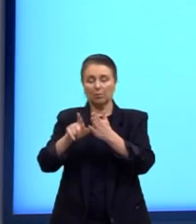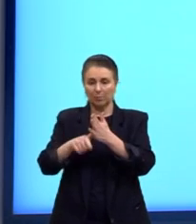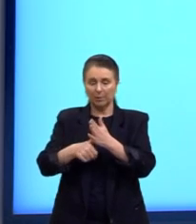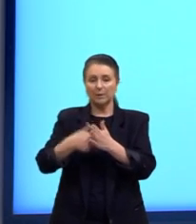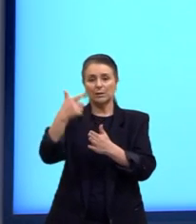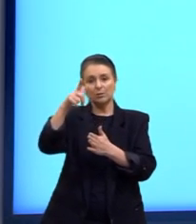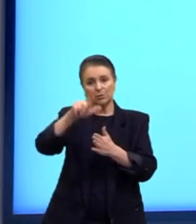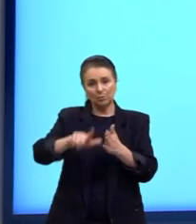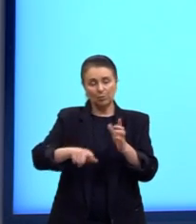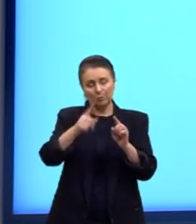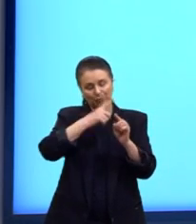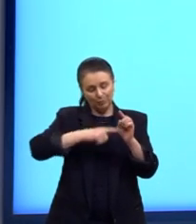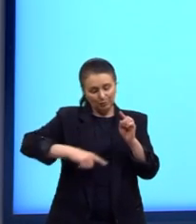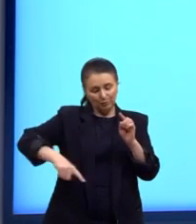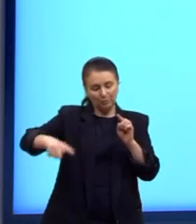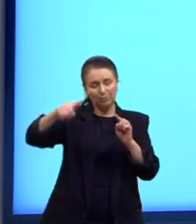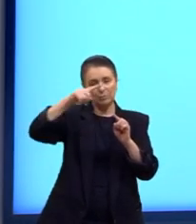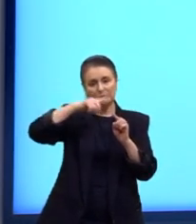certo?